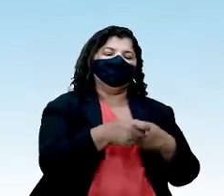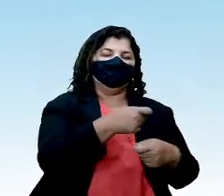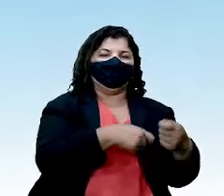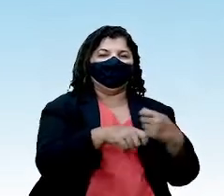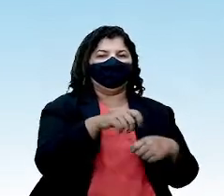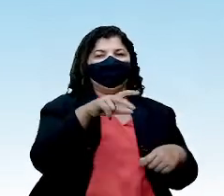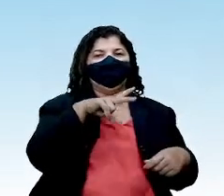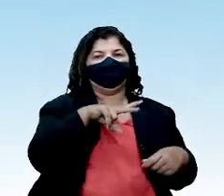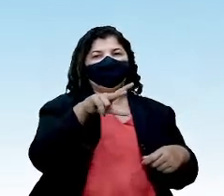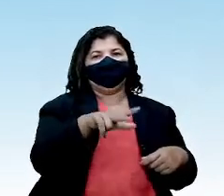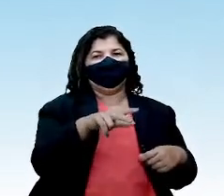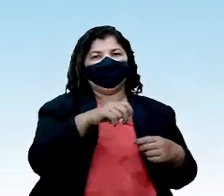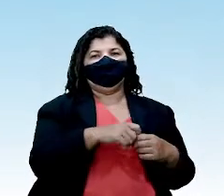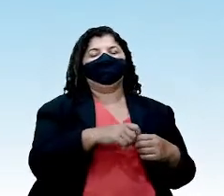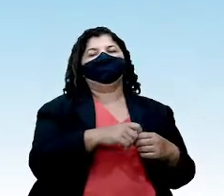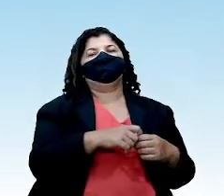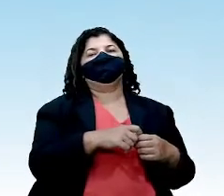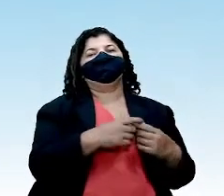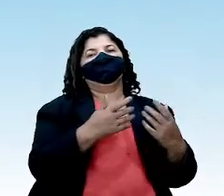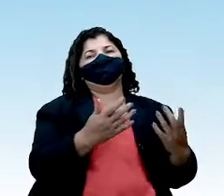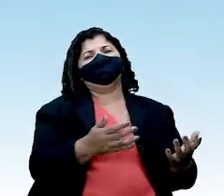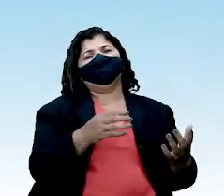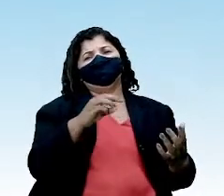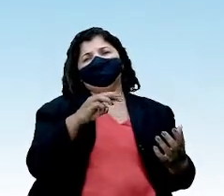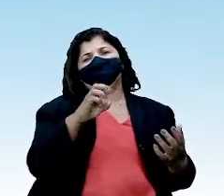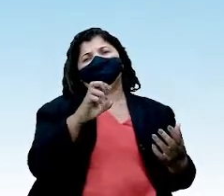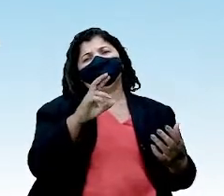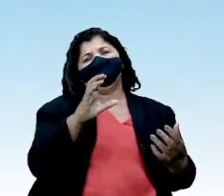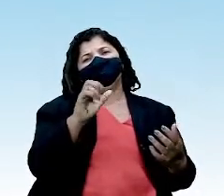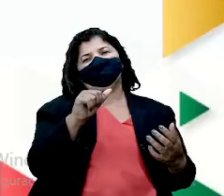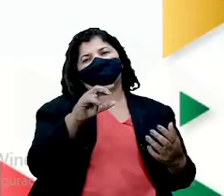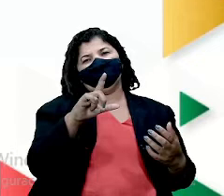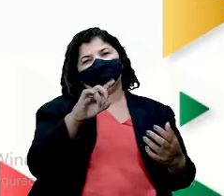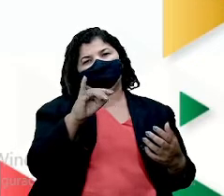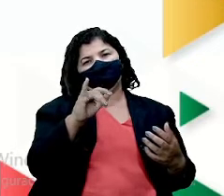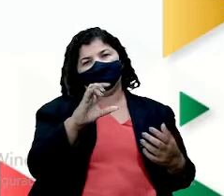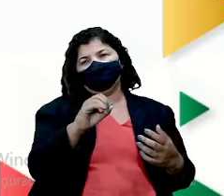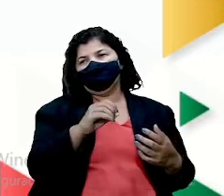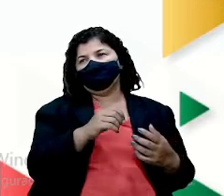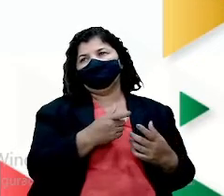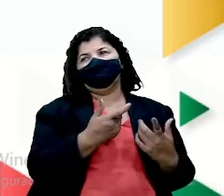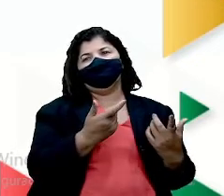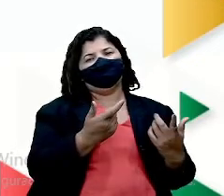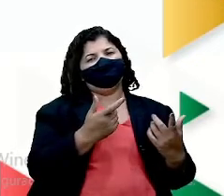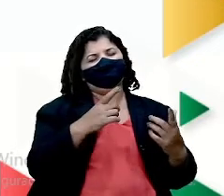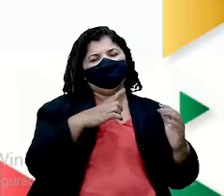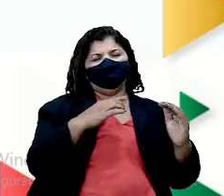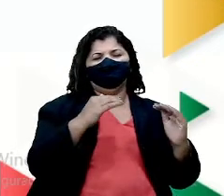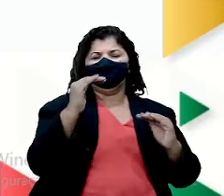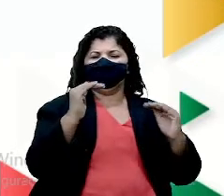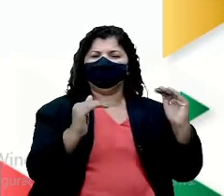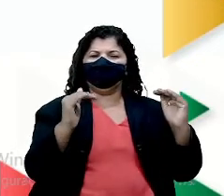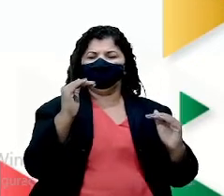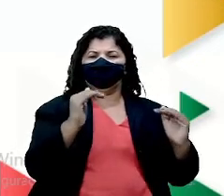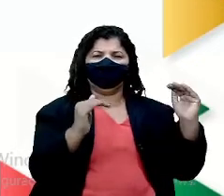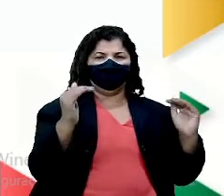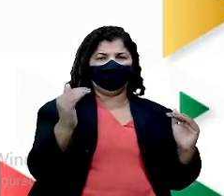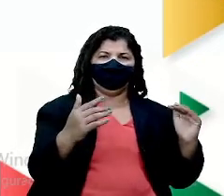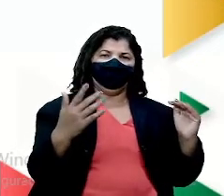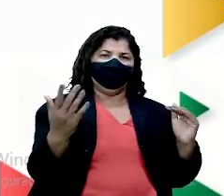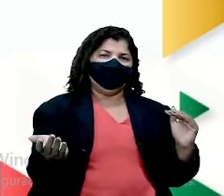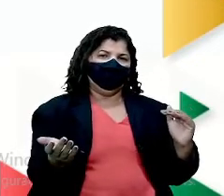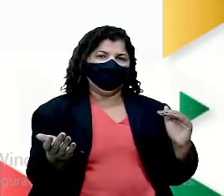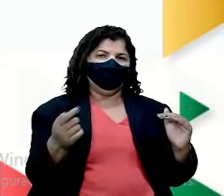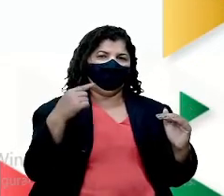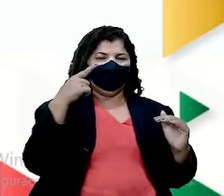Aí o mercantilismo variou no tempo e no espaço. Na Espanha, do rei Filipe, predominou o